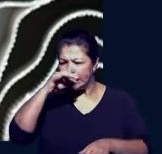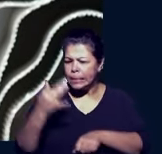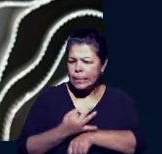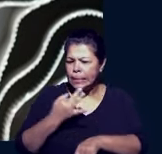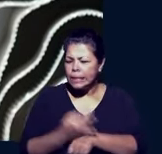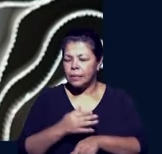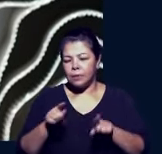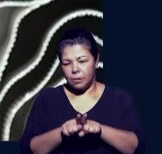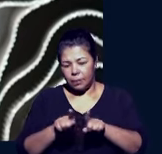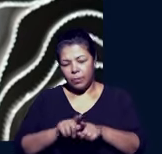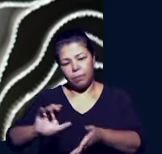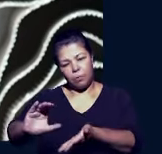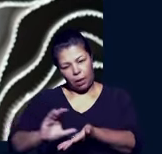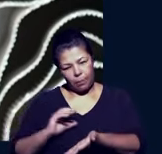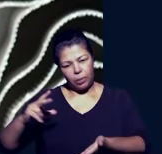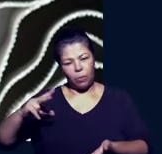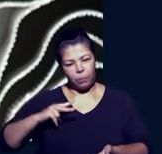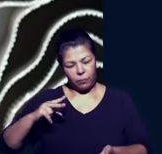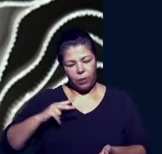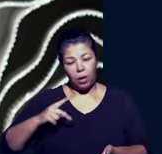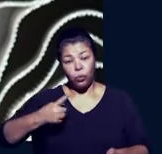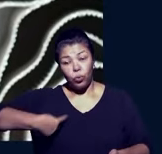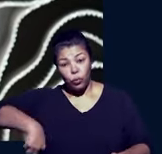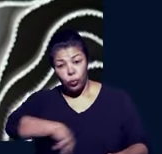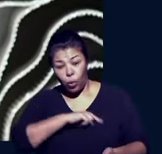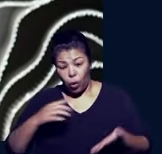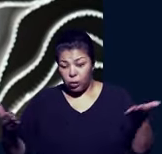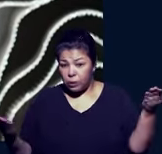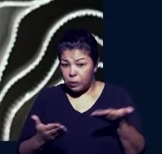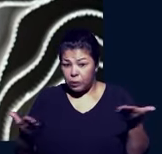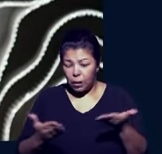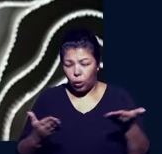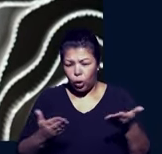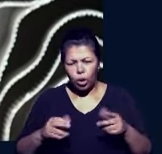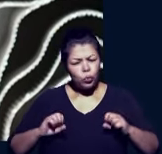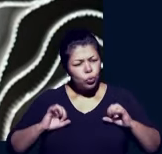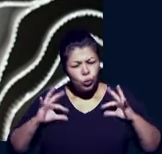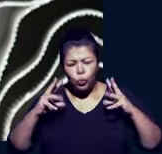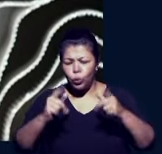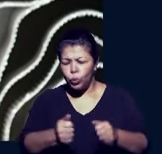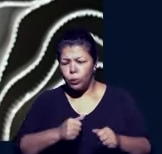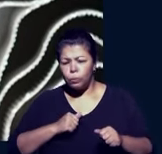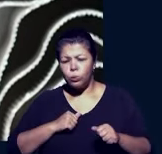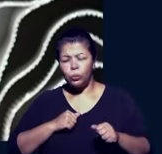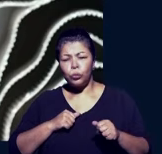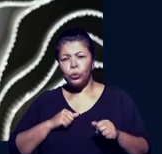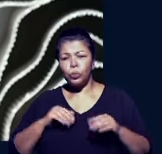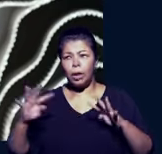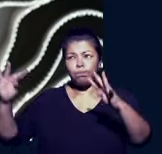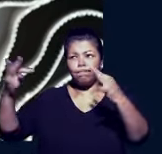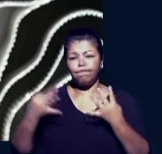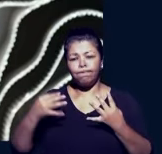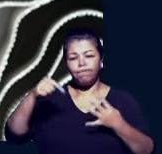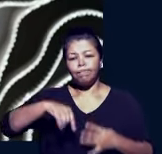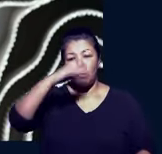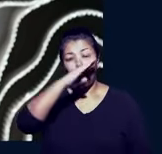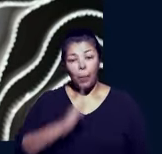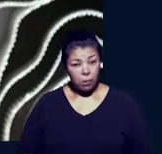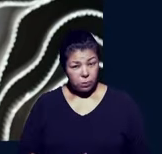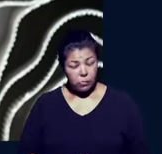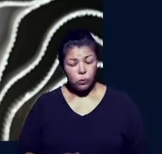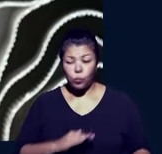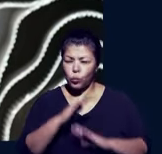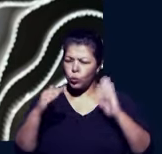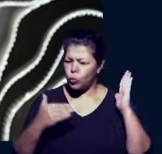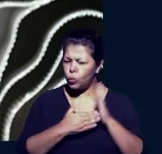privado nós estamos num momento privilegiado um momento onde todo mundo tá olhando o Brasil né as empresas tão o o a a a as